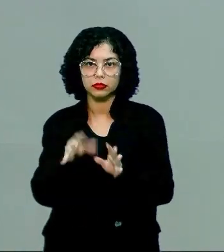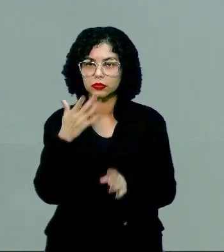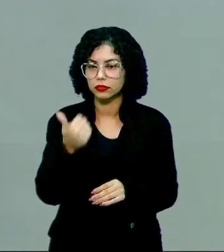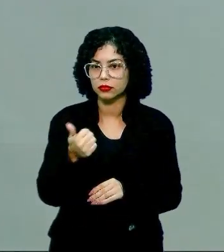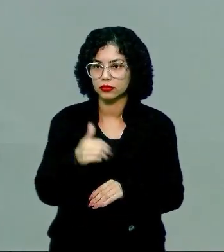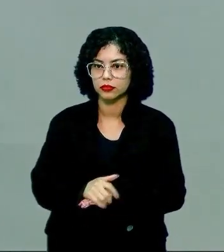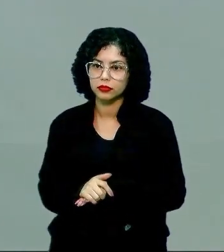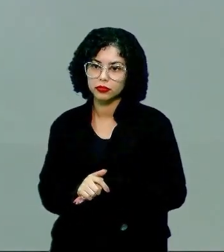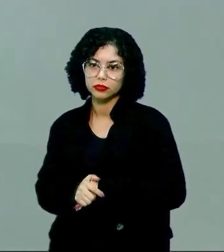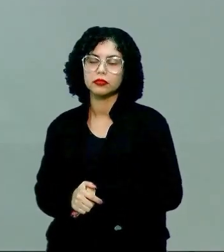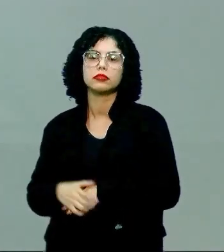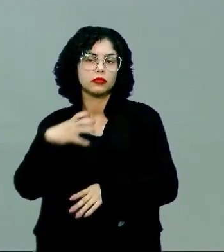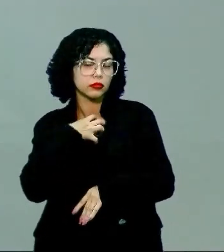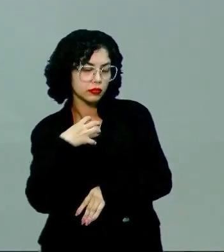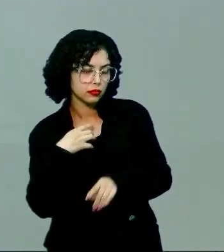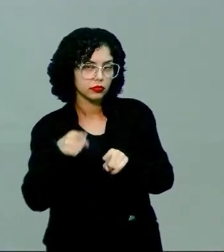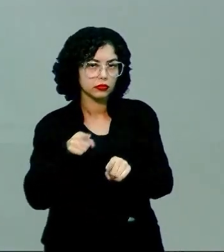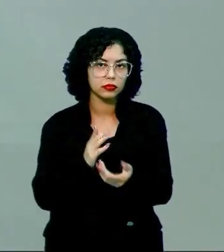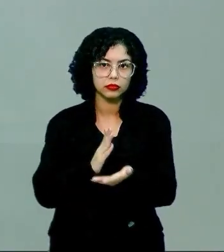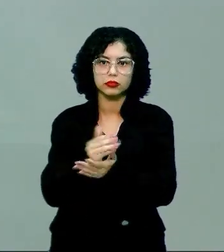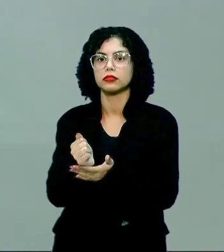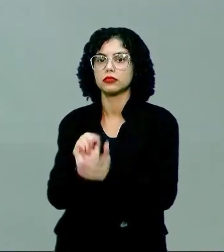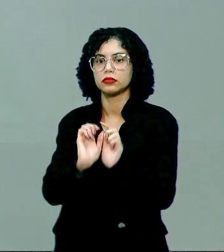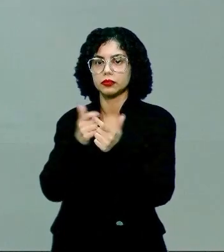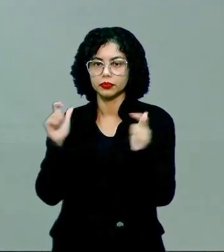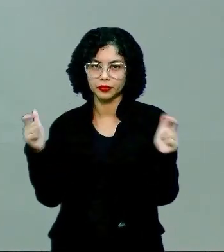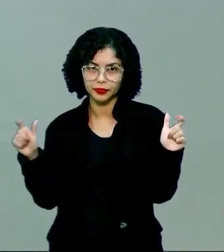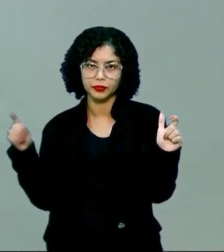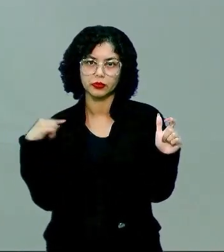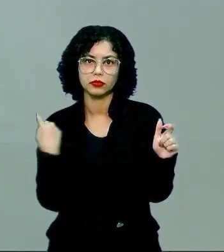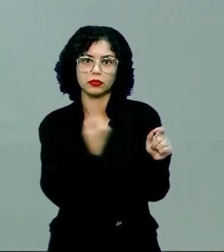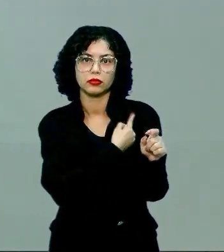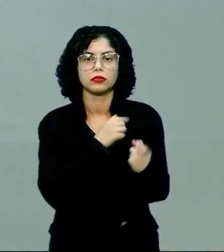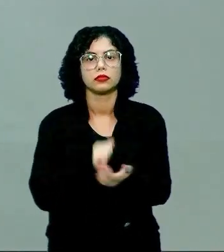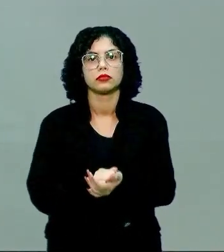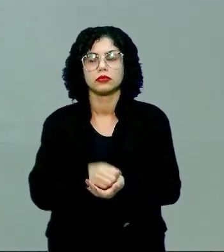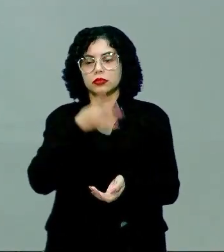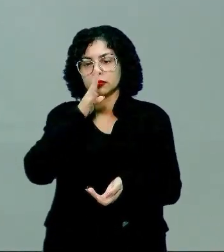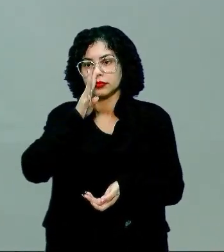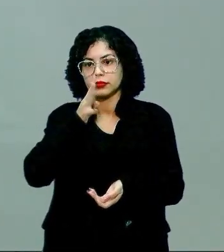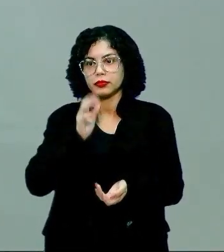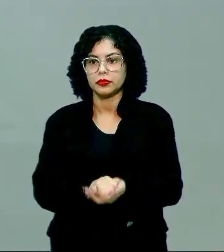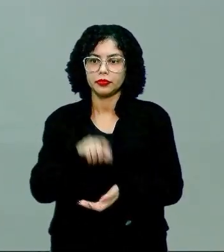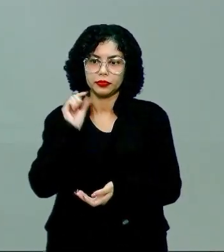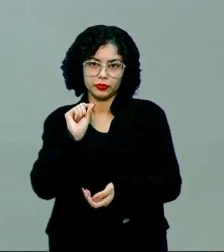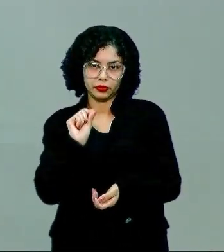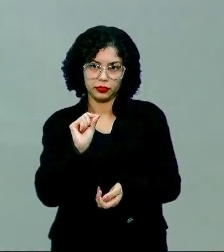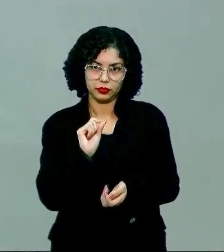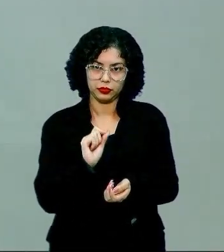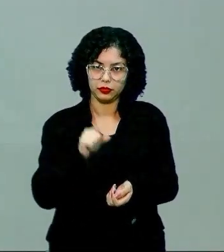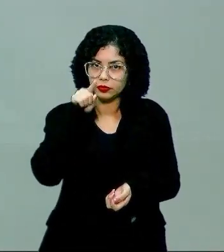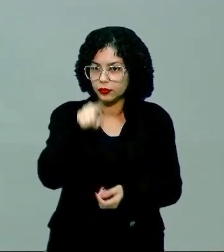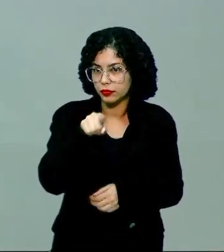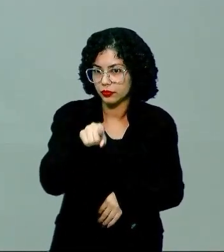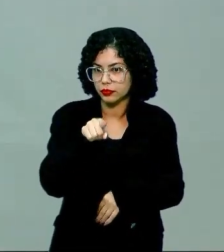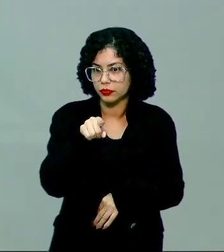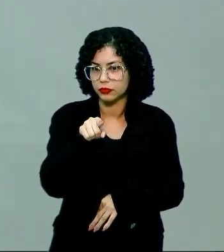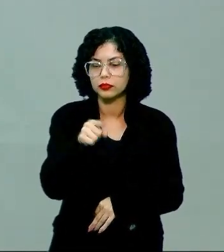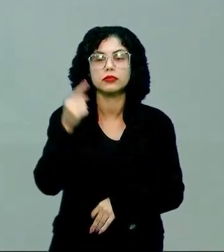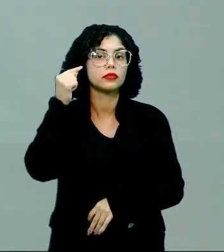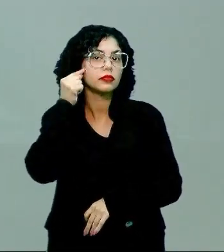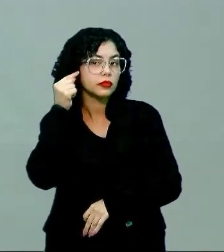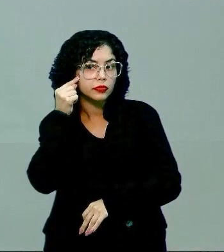Tranquilo então É nesse sentido que a gente busca ampliar a autonomia e o senso crítico esse senso crítico de você